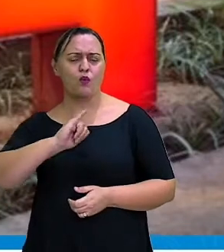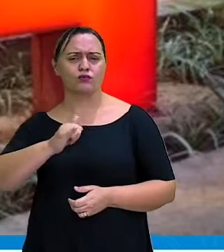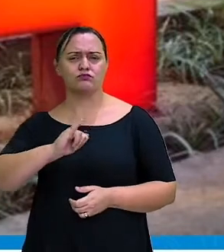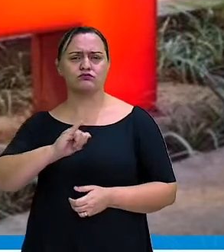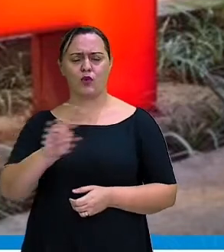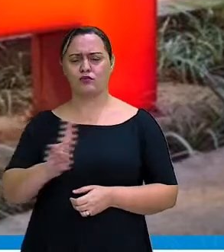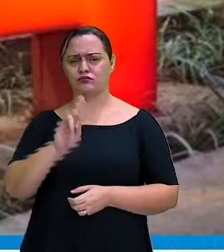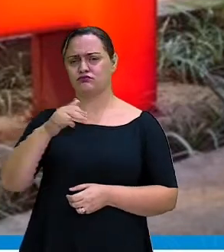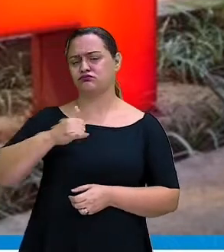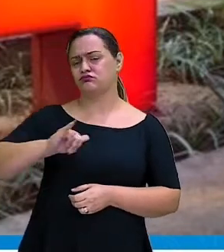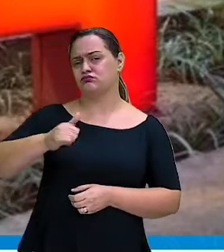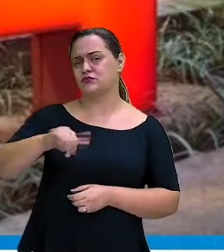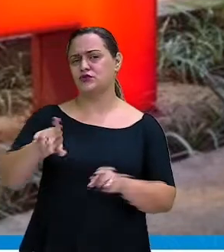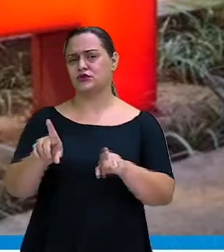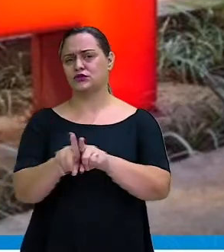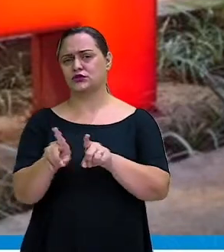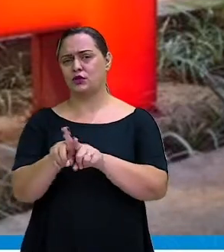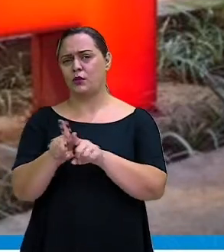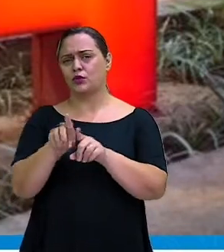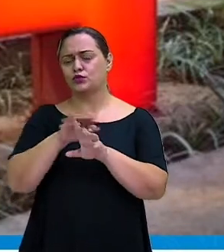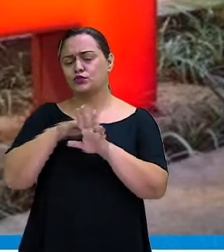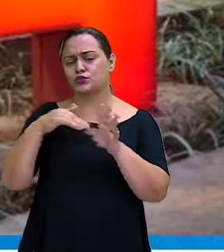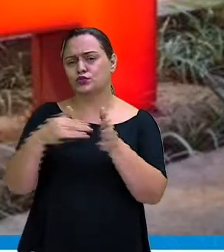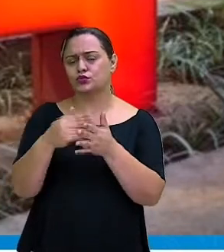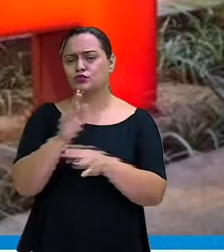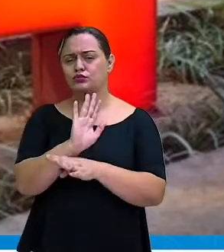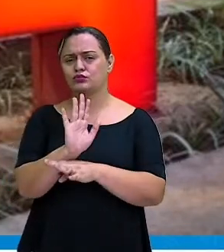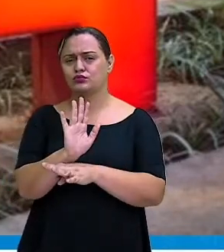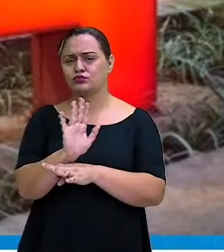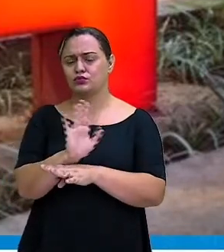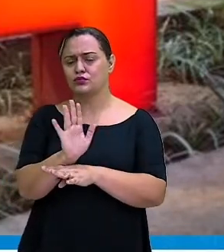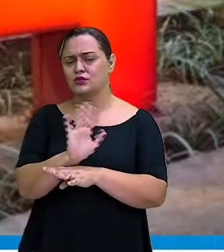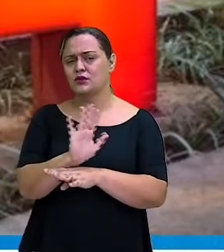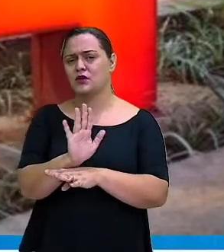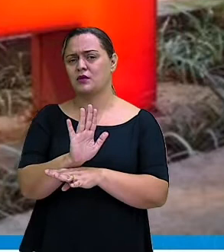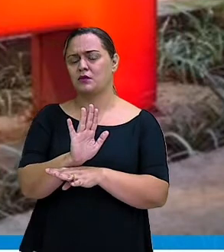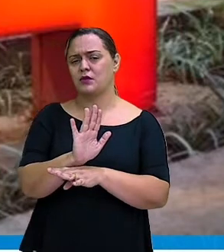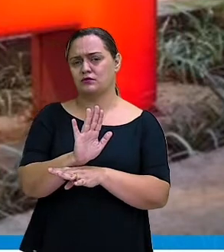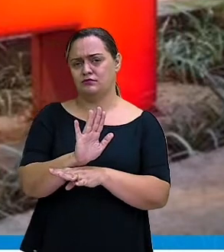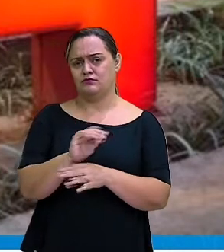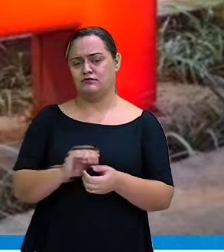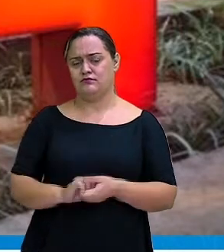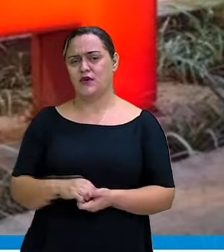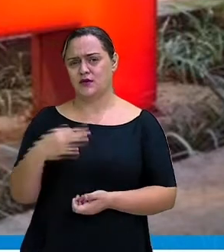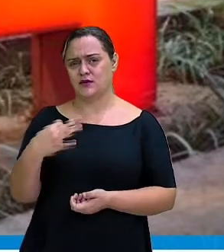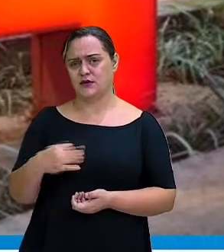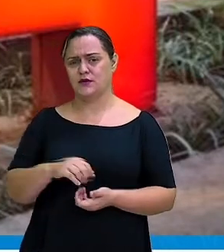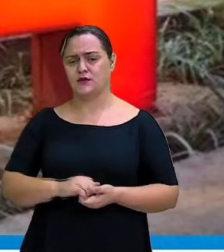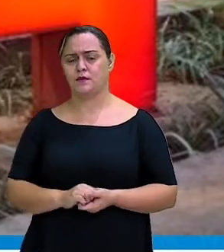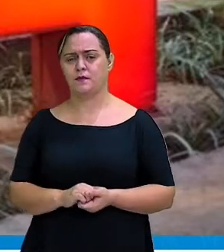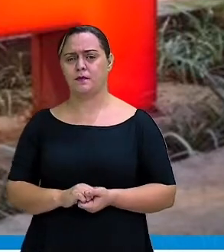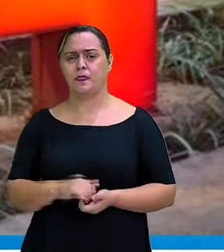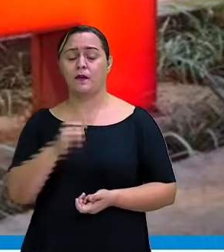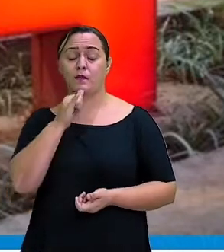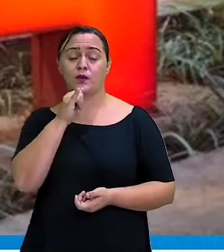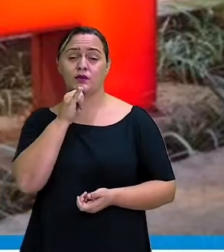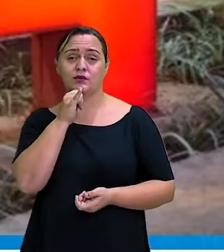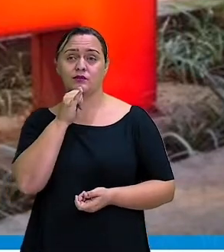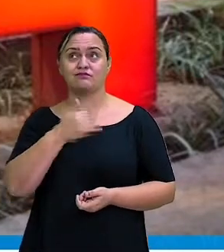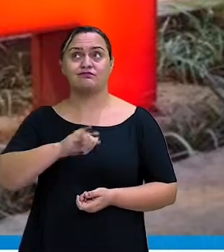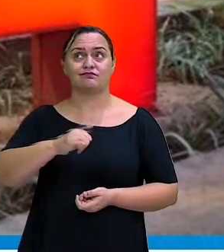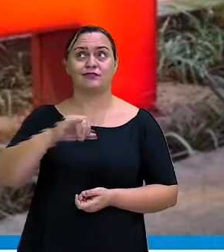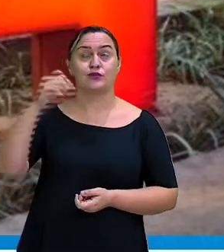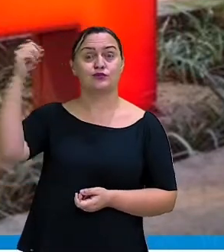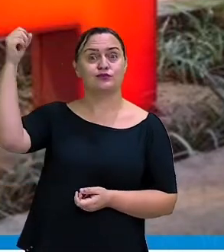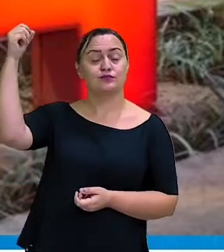cinema, a parte externa. A energia sustentável e limpa é produzida através da irradiação solar.